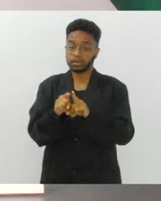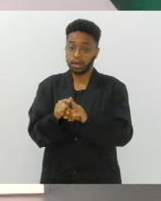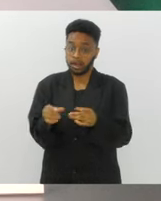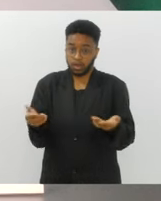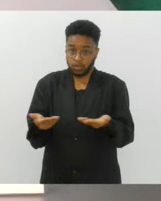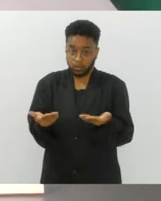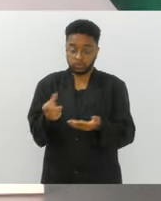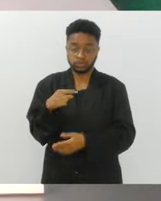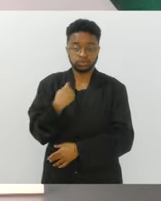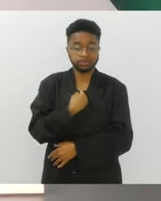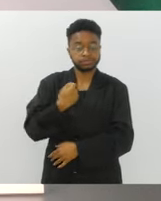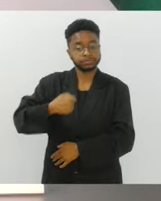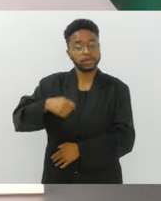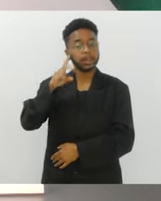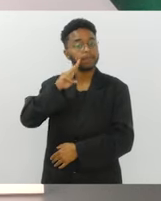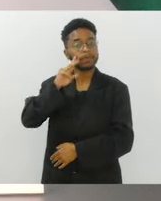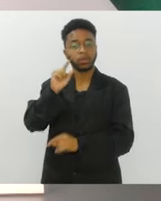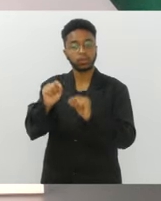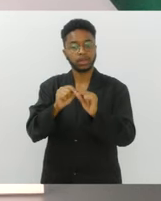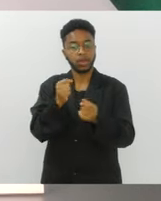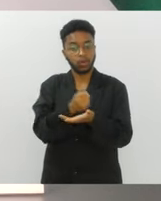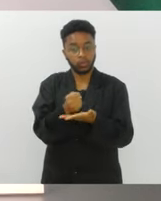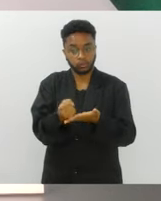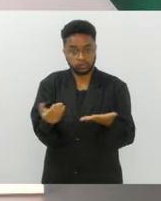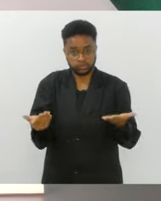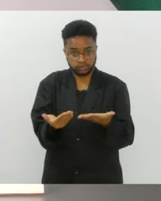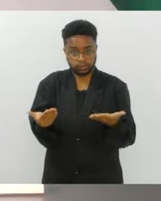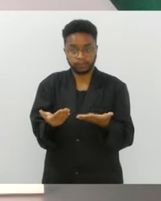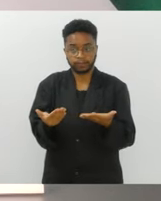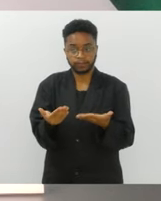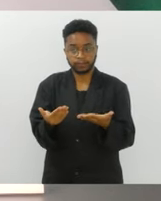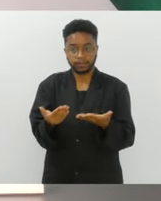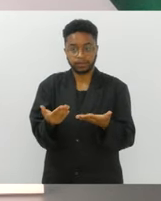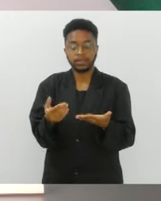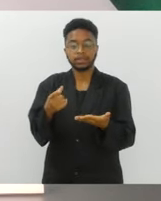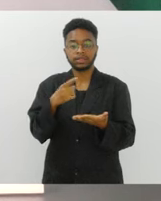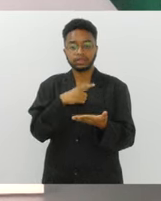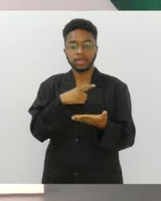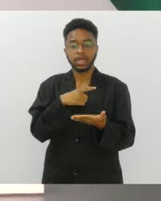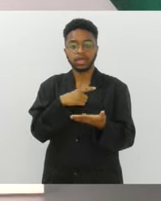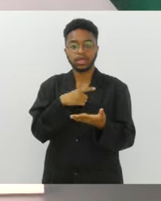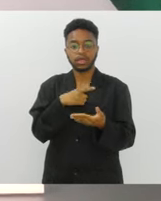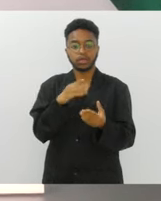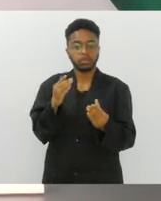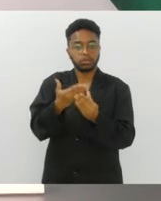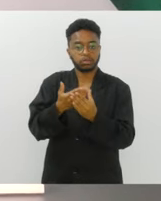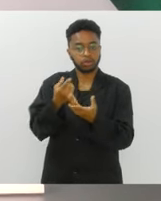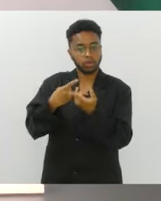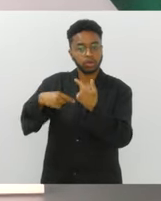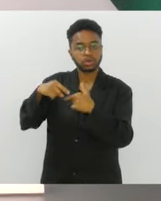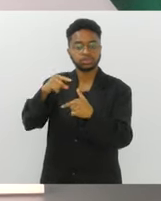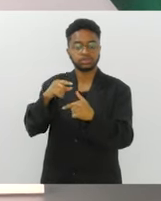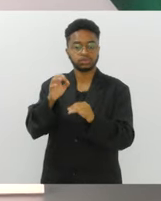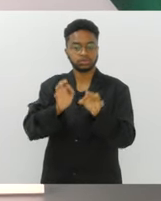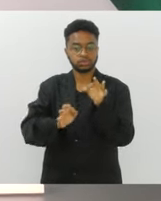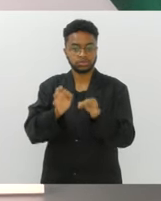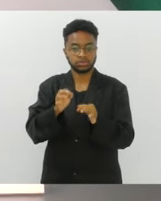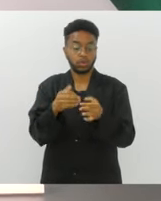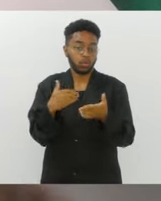aqui, a concessão hoje está numa RJ, numa recuperação judicial. E toda e qualquer